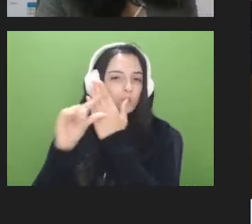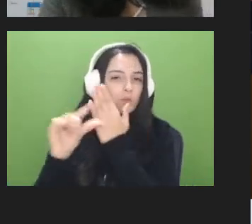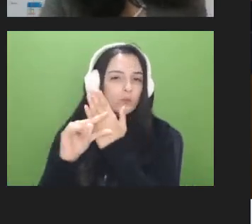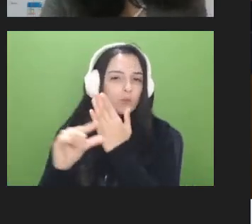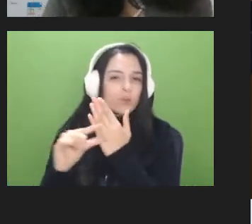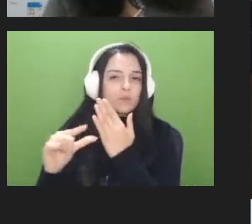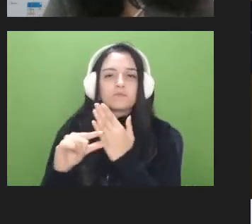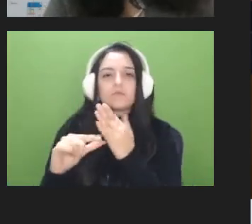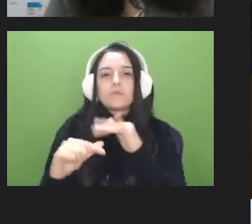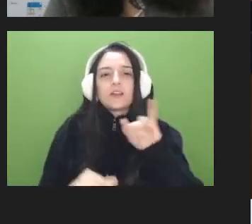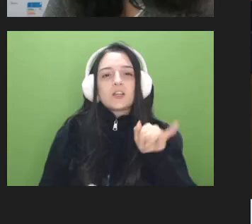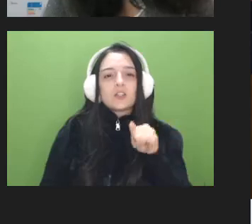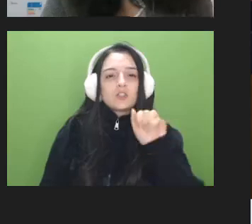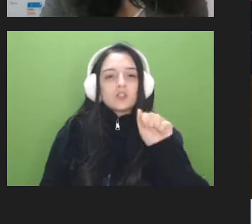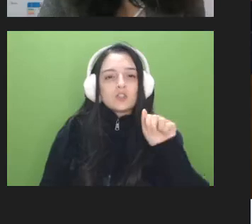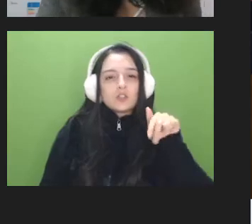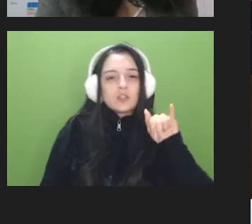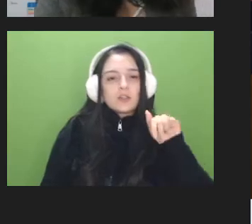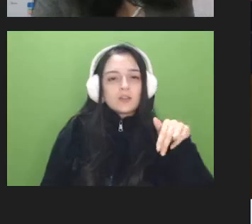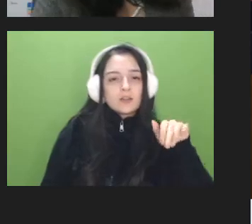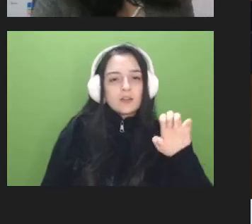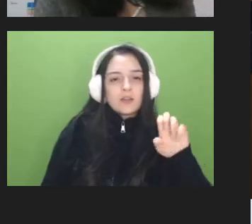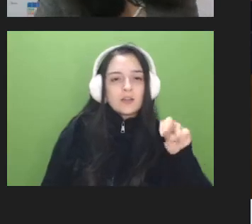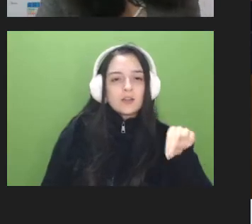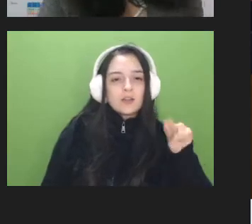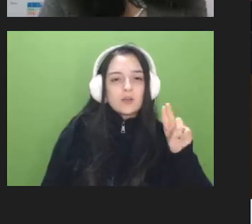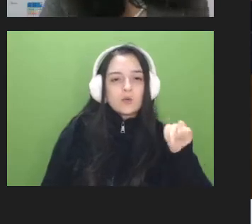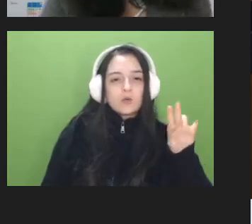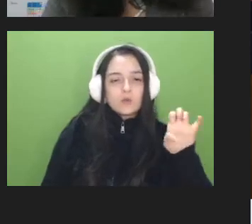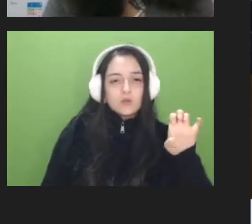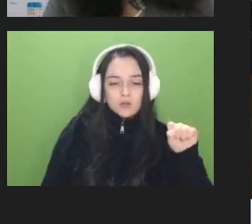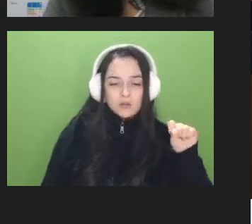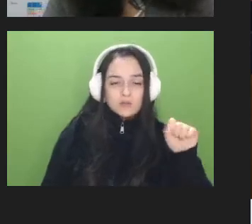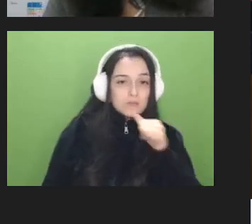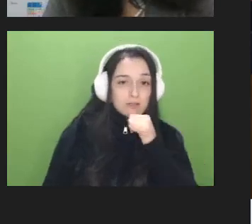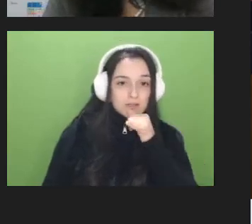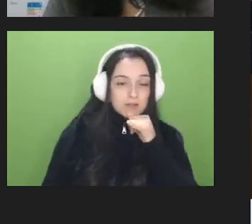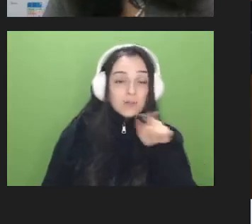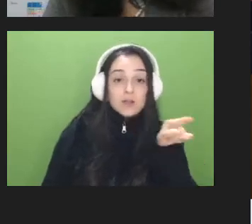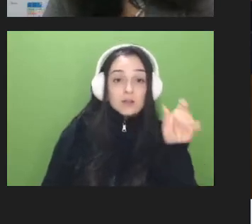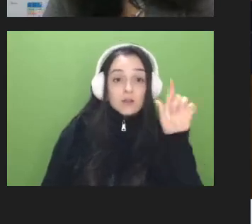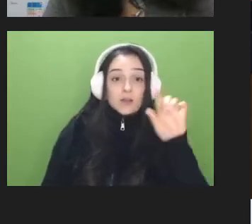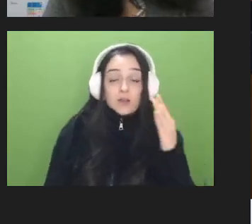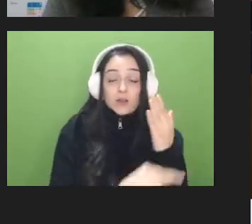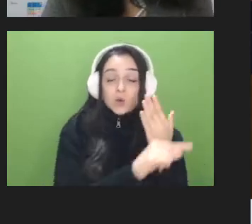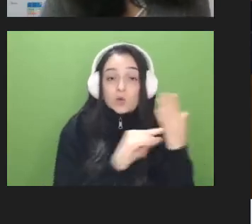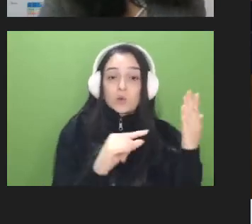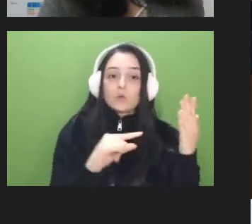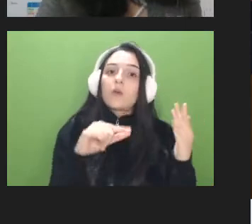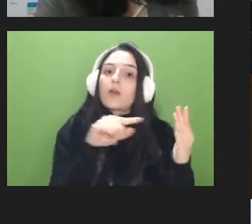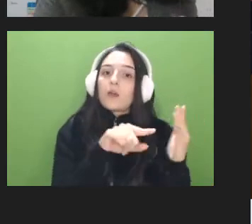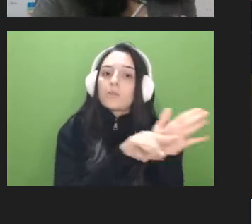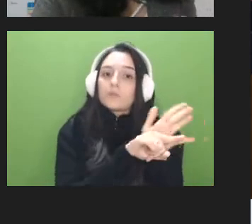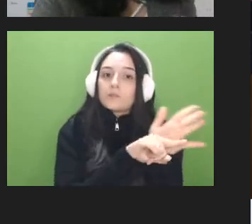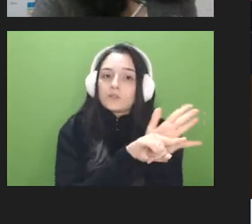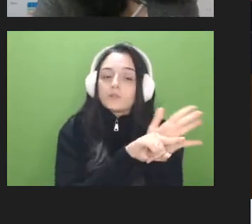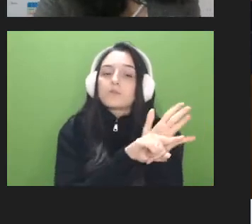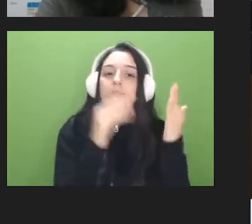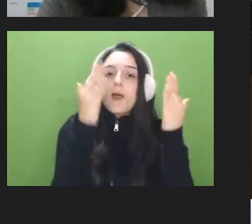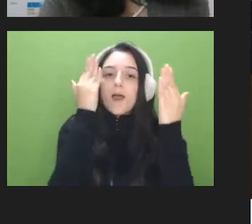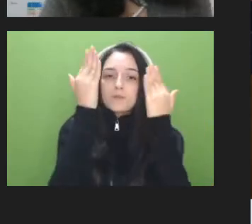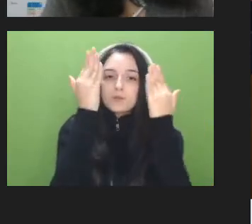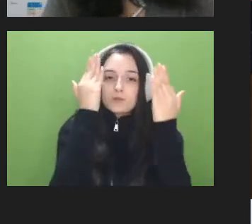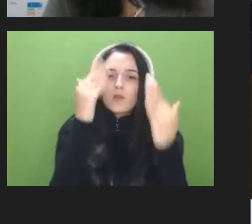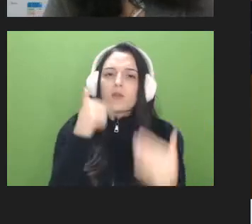Nunes, por exemplo, que é uma psicóloga, uma pesquisadora que eu gosto bastante. E ela